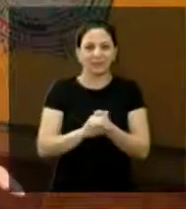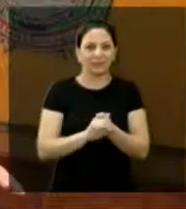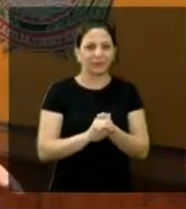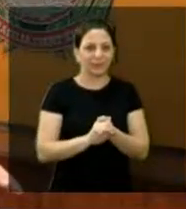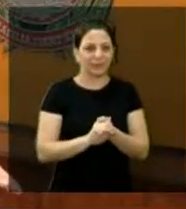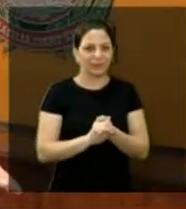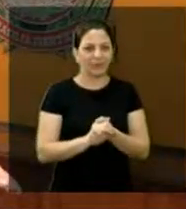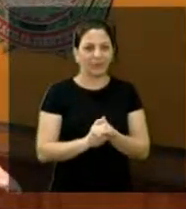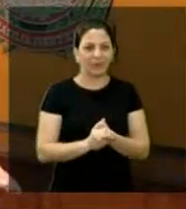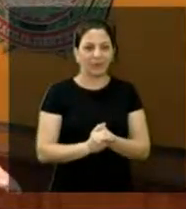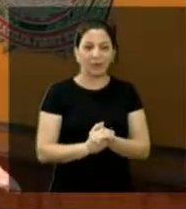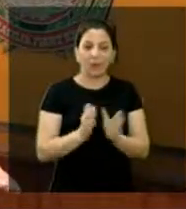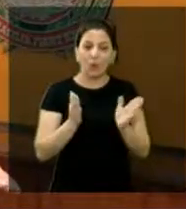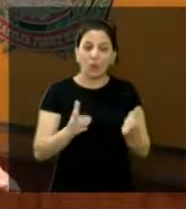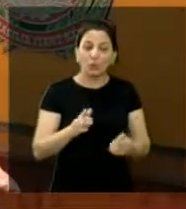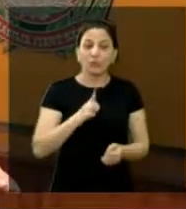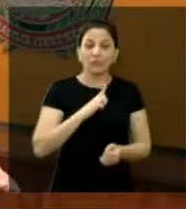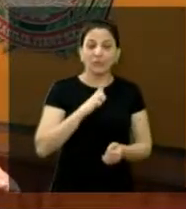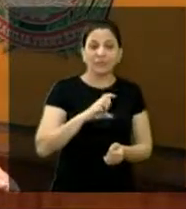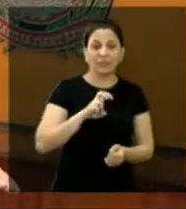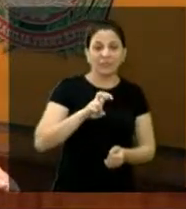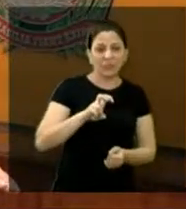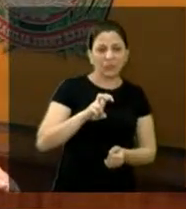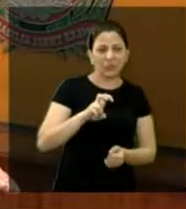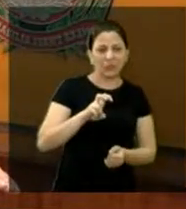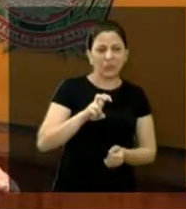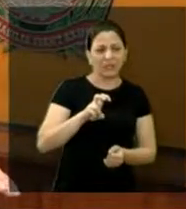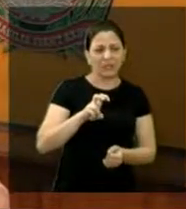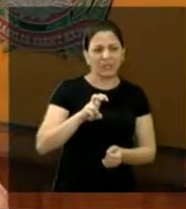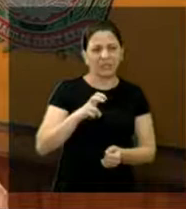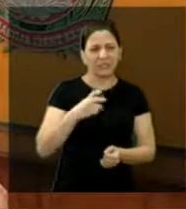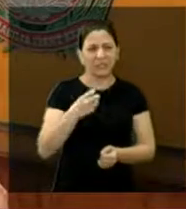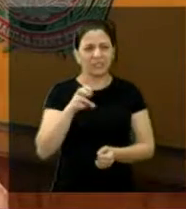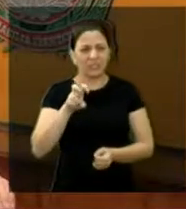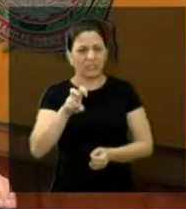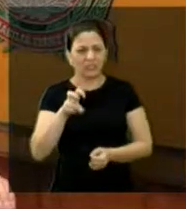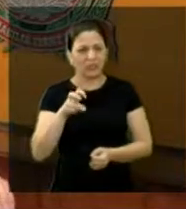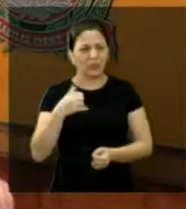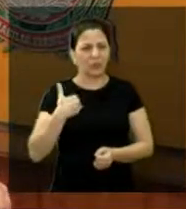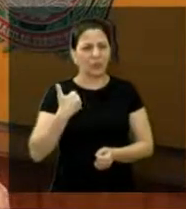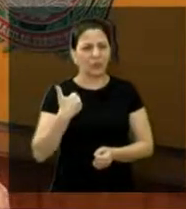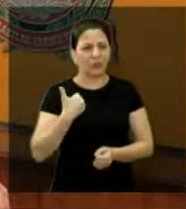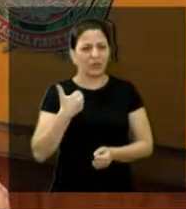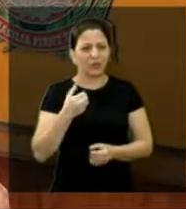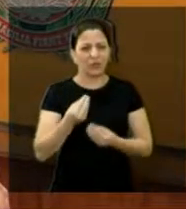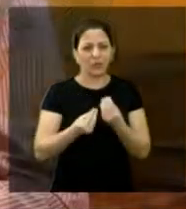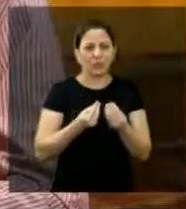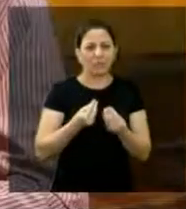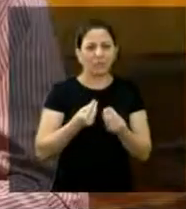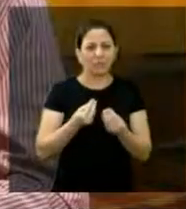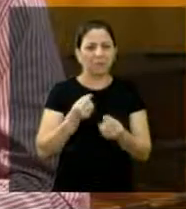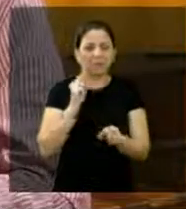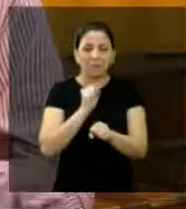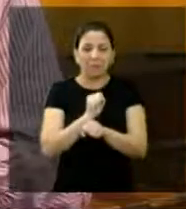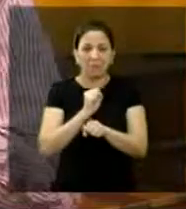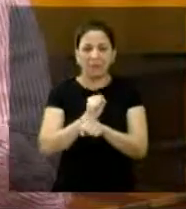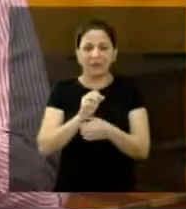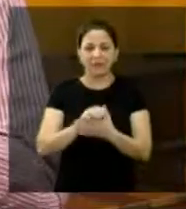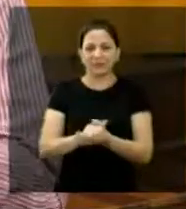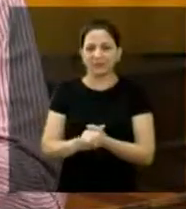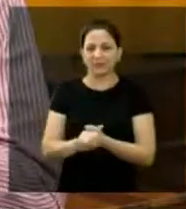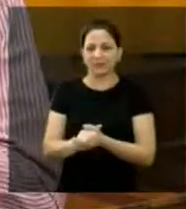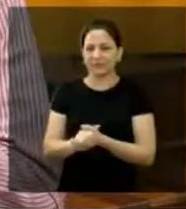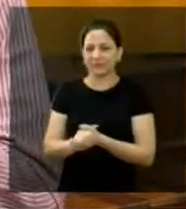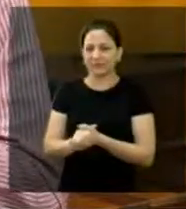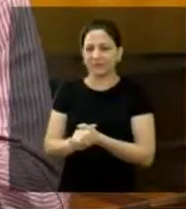você hoje já tem aí 50 e quantos anos de... 55. Nem pensa em parar? Essa é uma